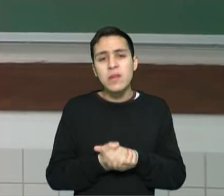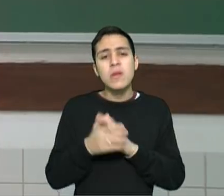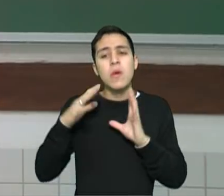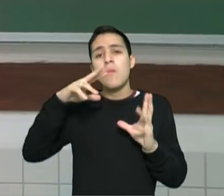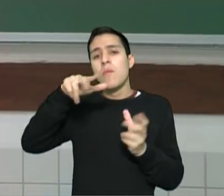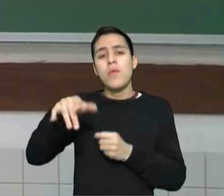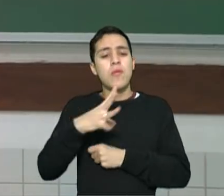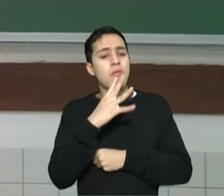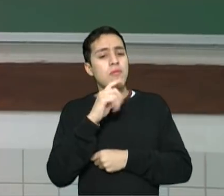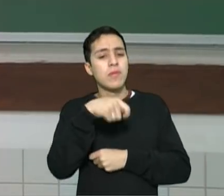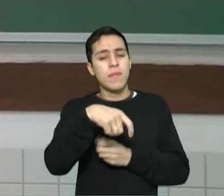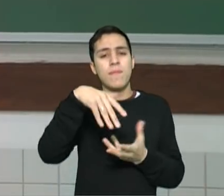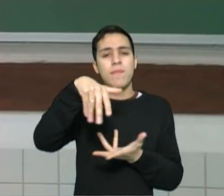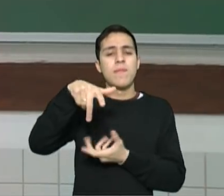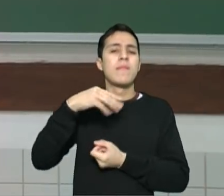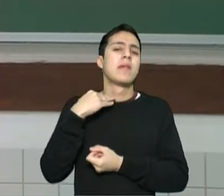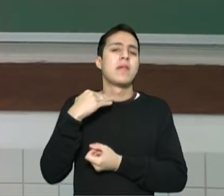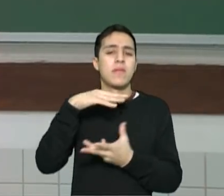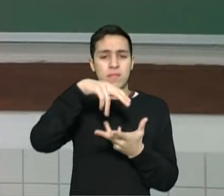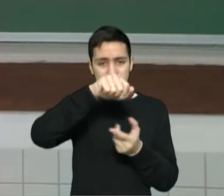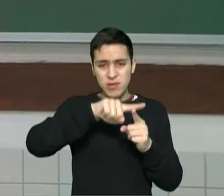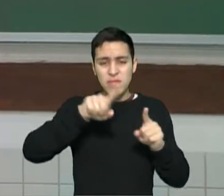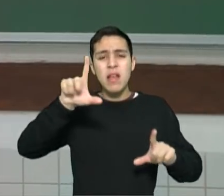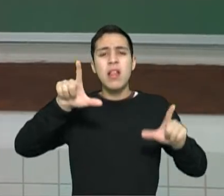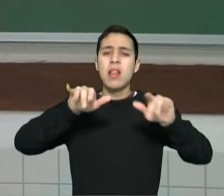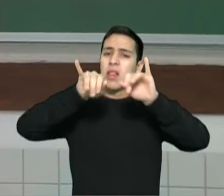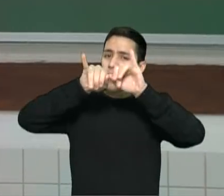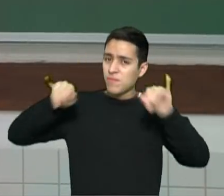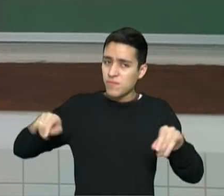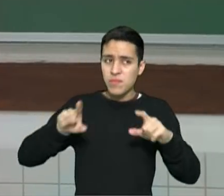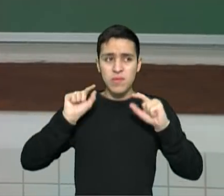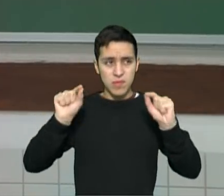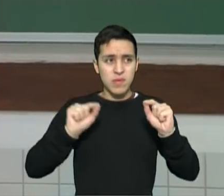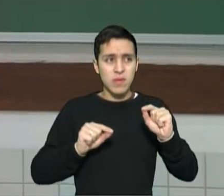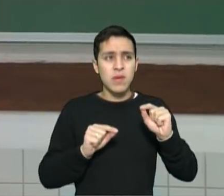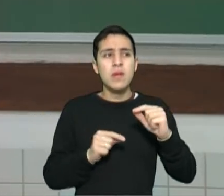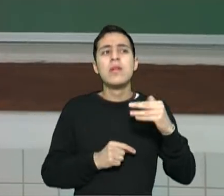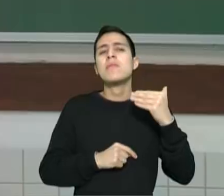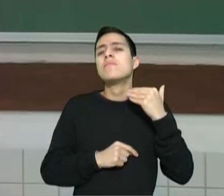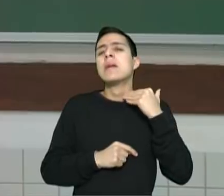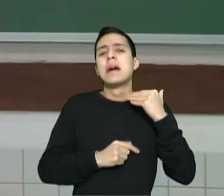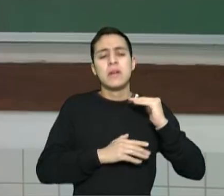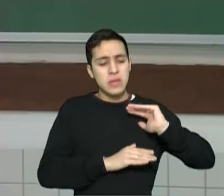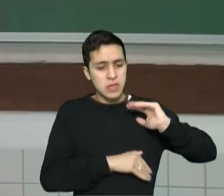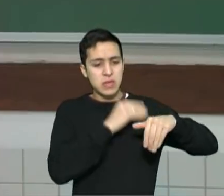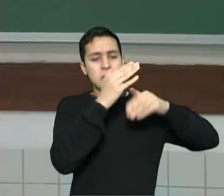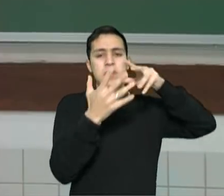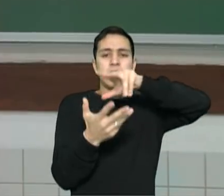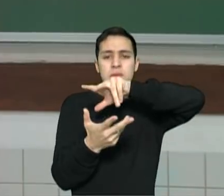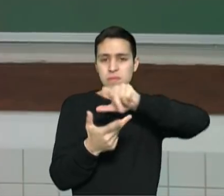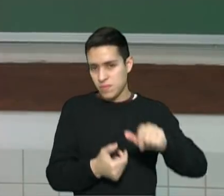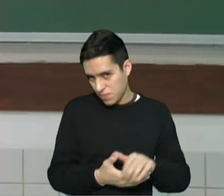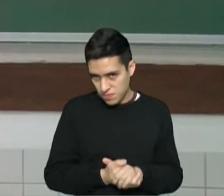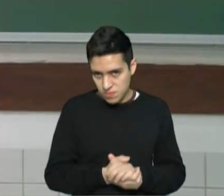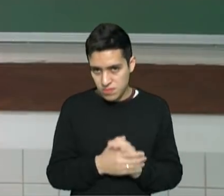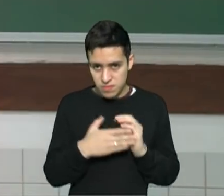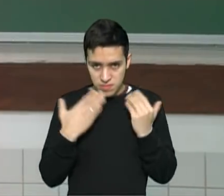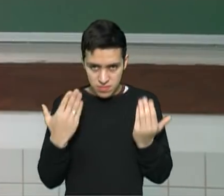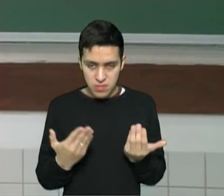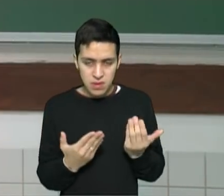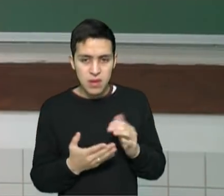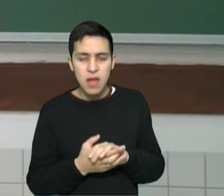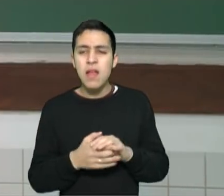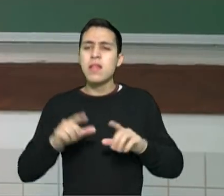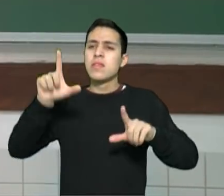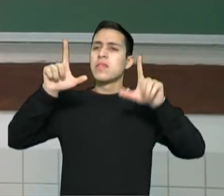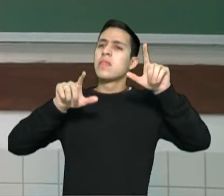internacionalmente como Banco Mundial, mas muitas vezes aparece na mídia como Banco de Desenvolvimento no Mundo. Então, às vezes, alguém fala na